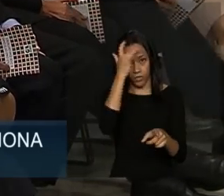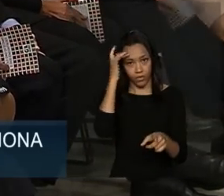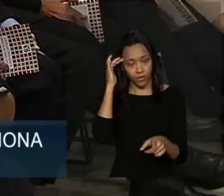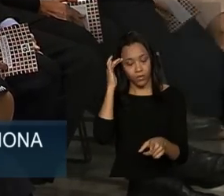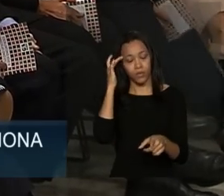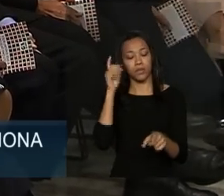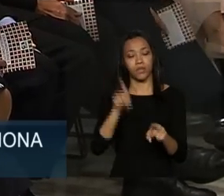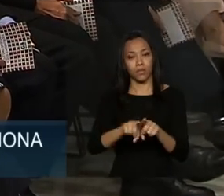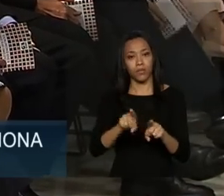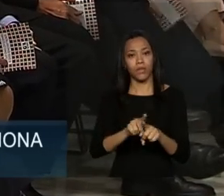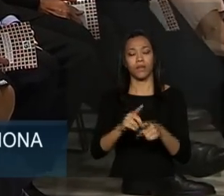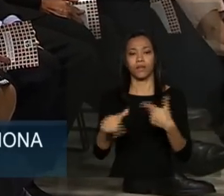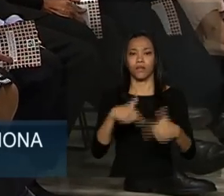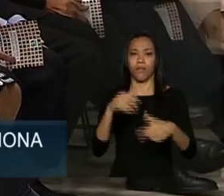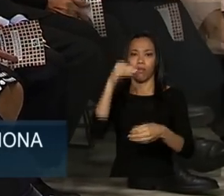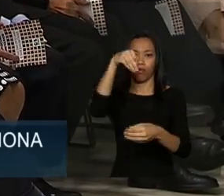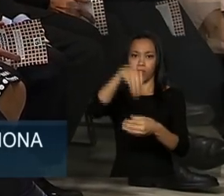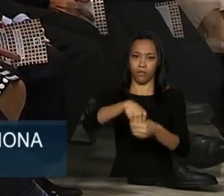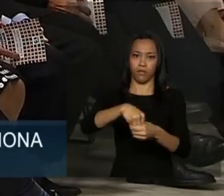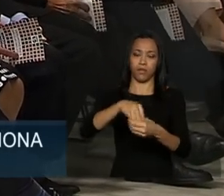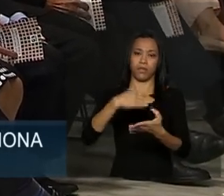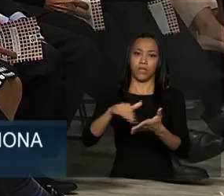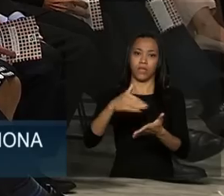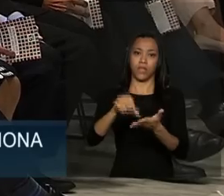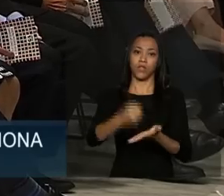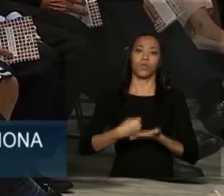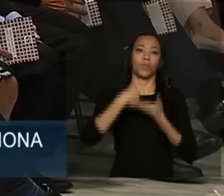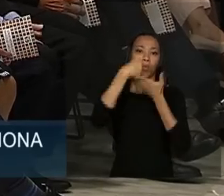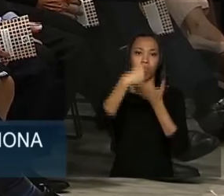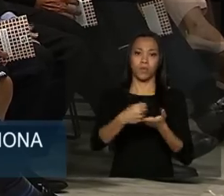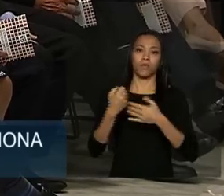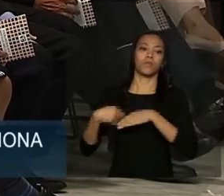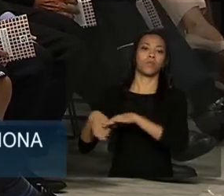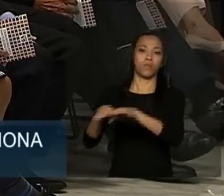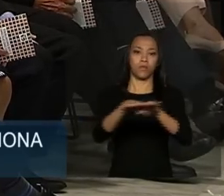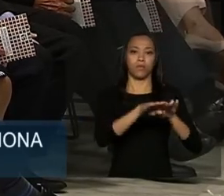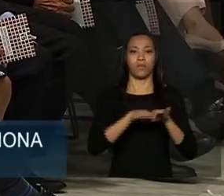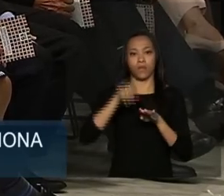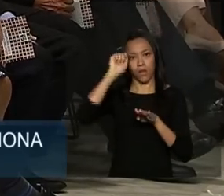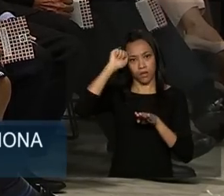da nossa Secretaria de Políticas de Promoção da Igualdade Racial.